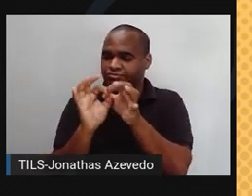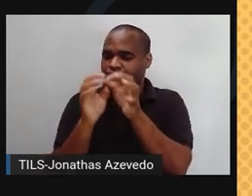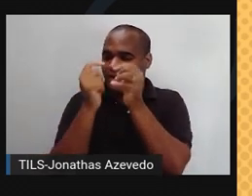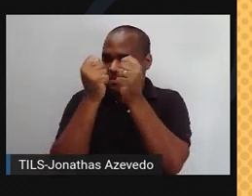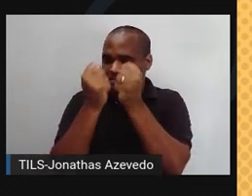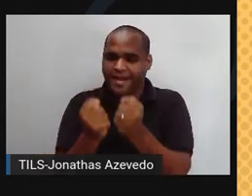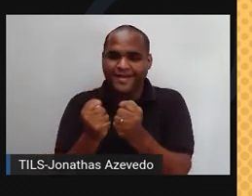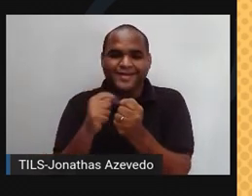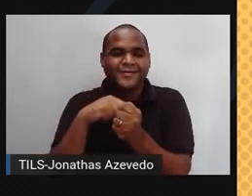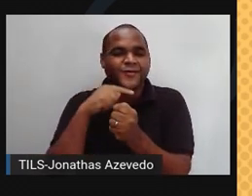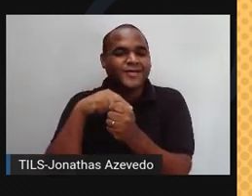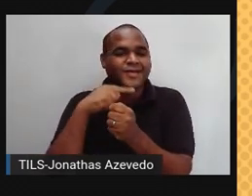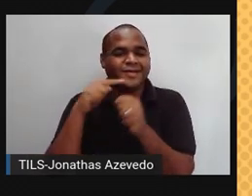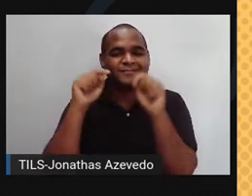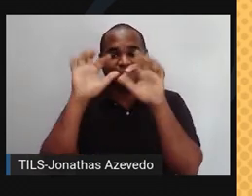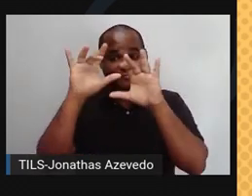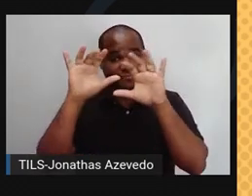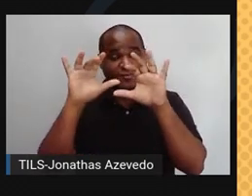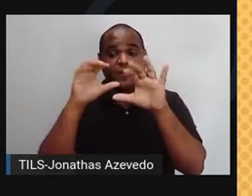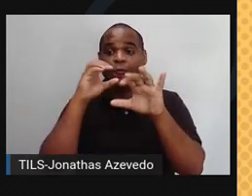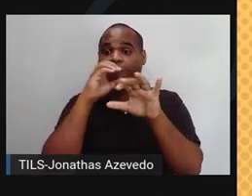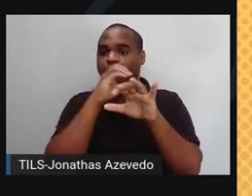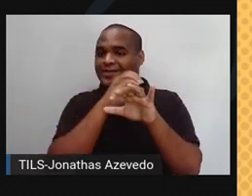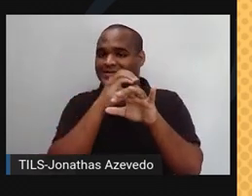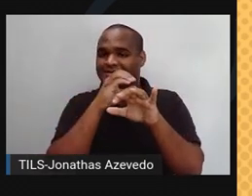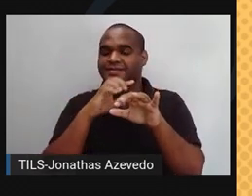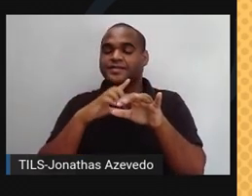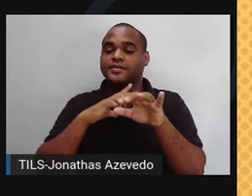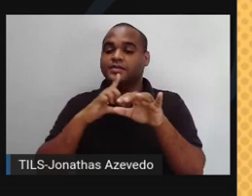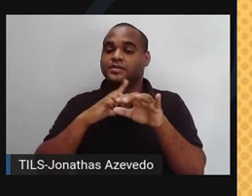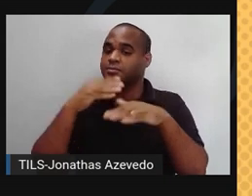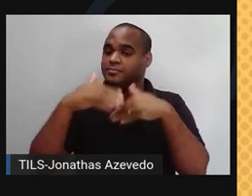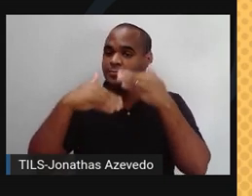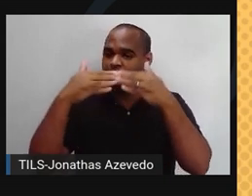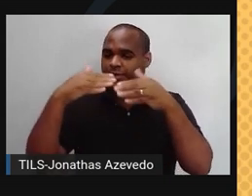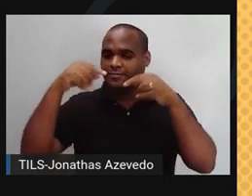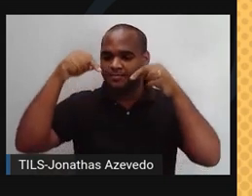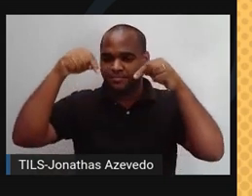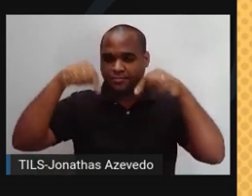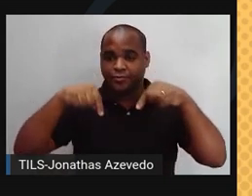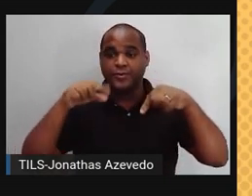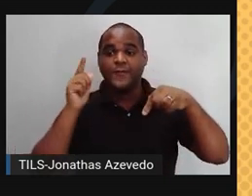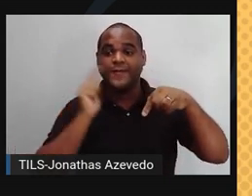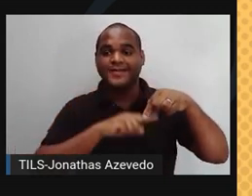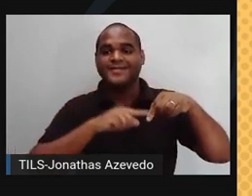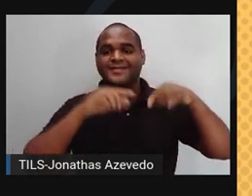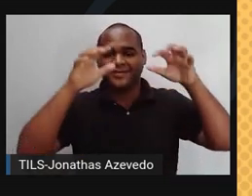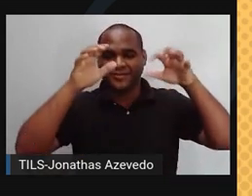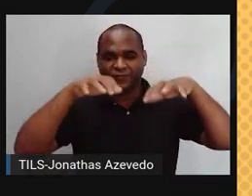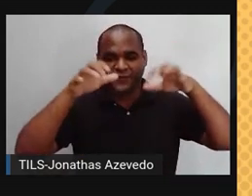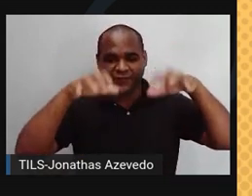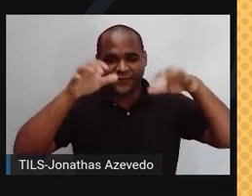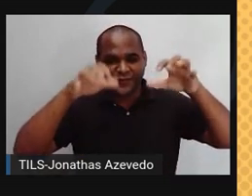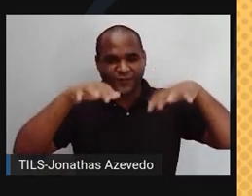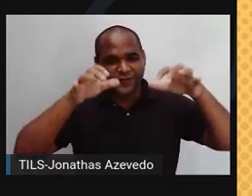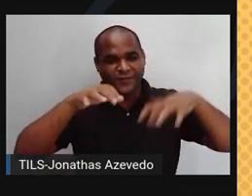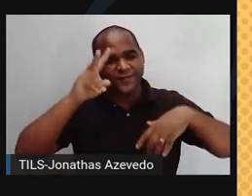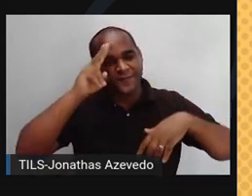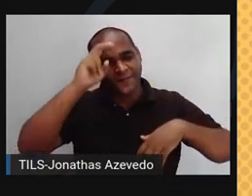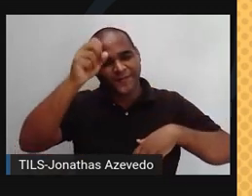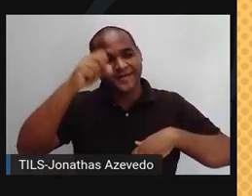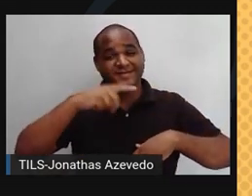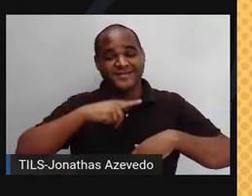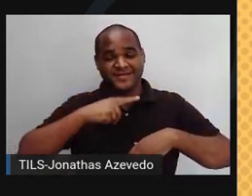pesadas para serem sustentados pelo ar quente neste momento a gravidade faz o seu trabalho e as gotas caem no